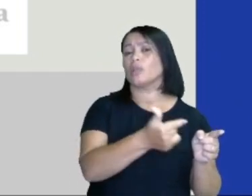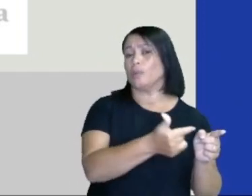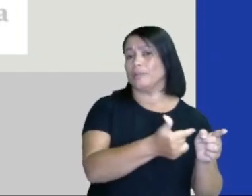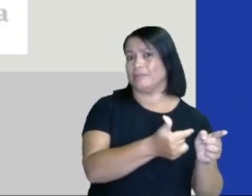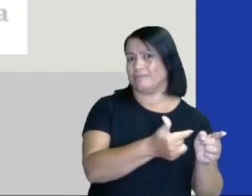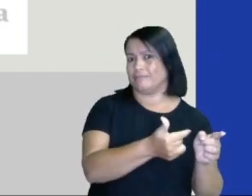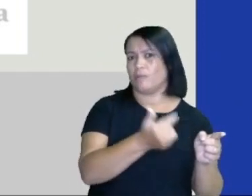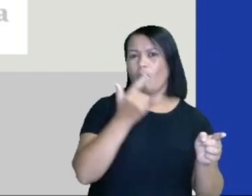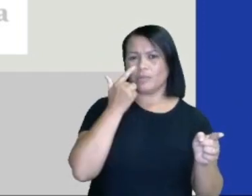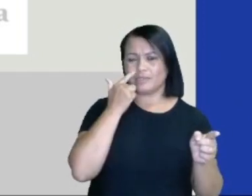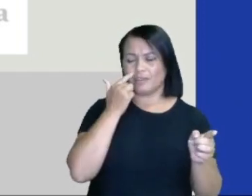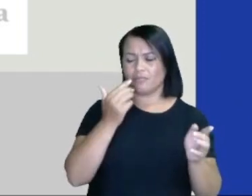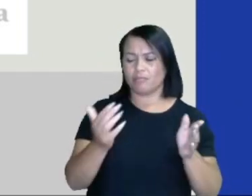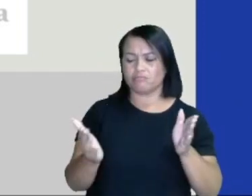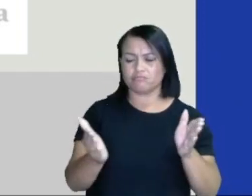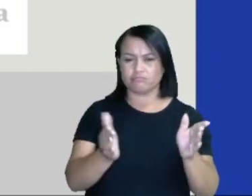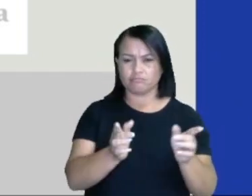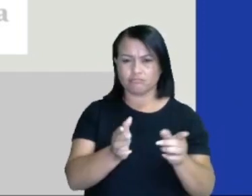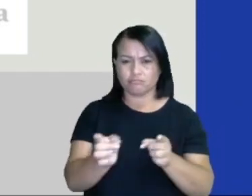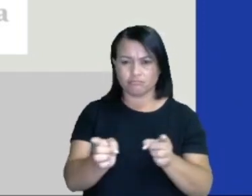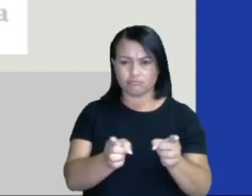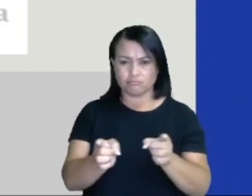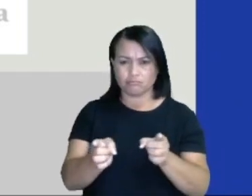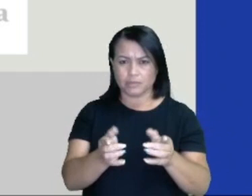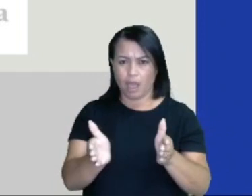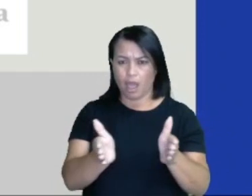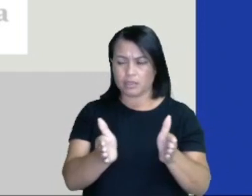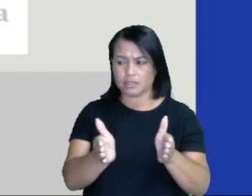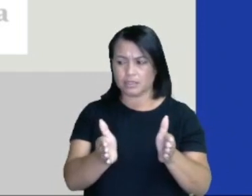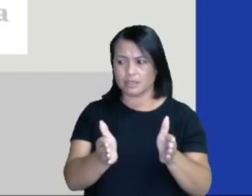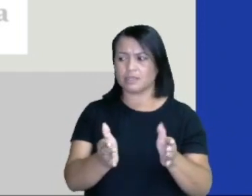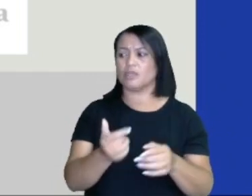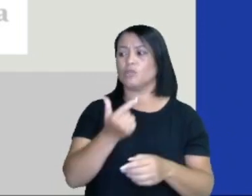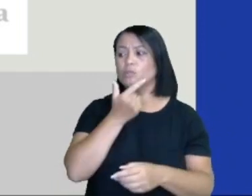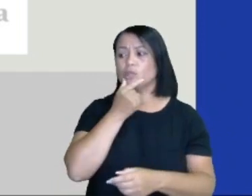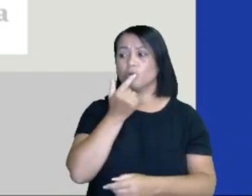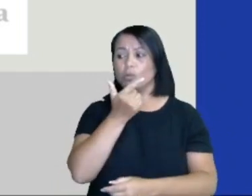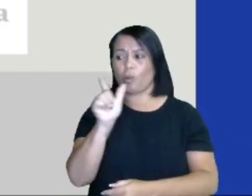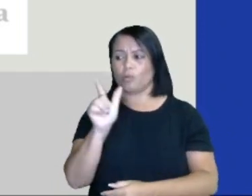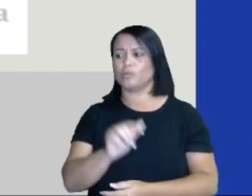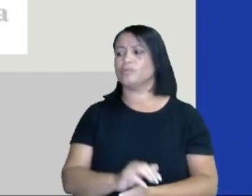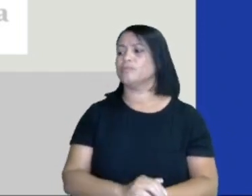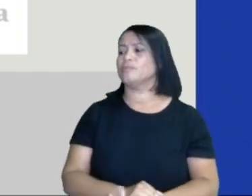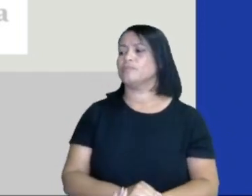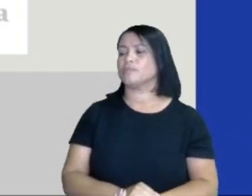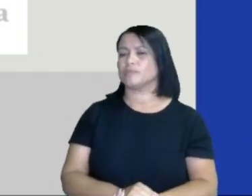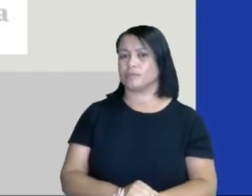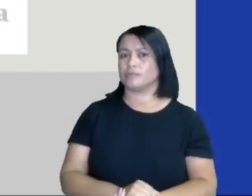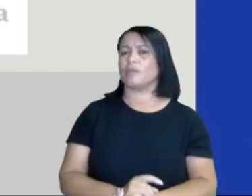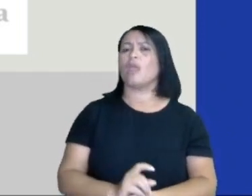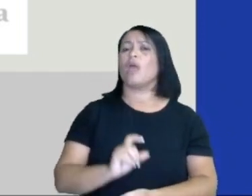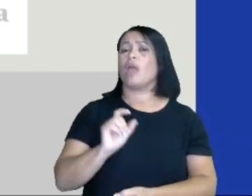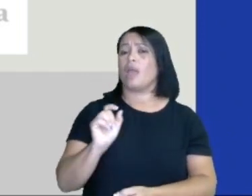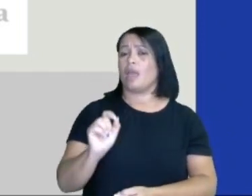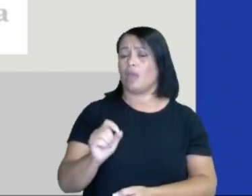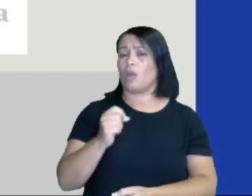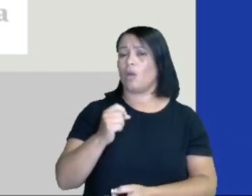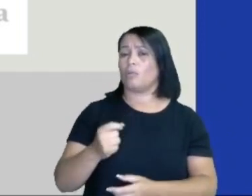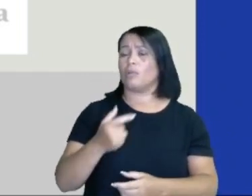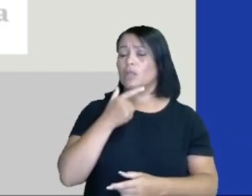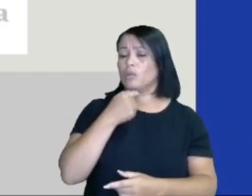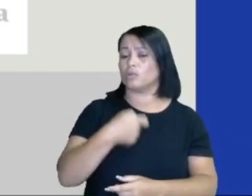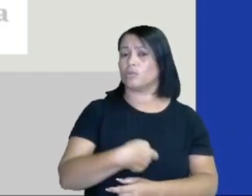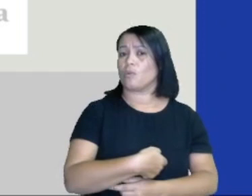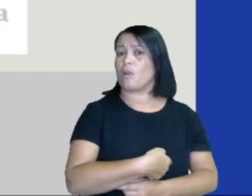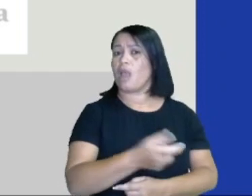1,52. Olha aí, ó, a distância de Guilherme, do disco que ele